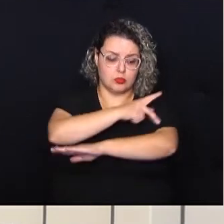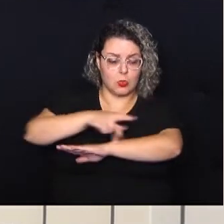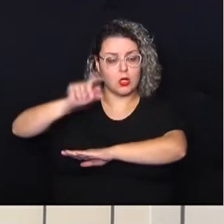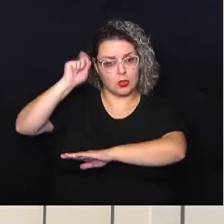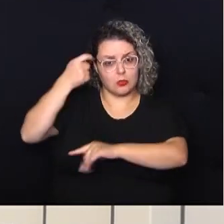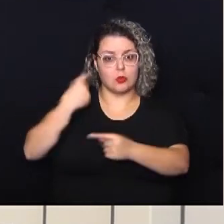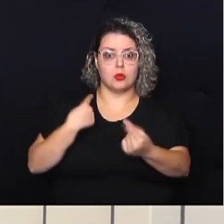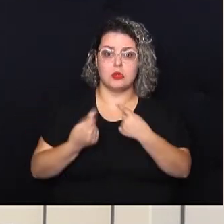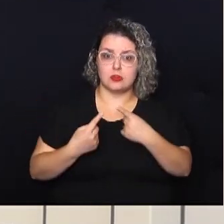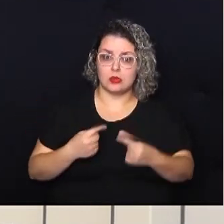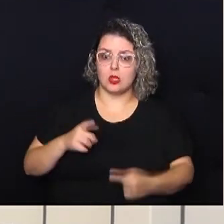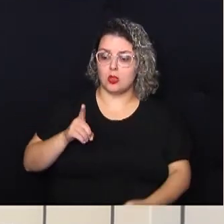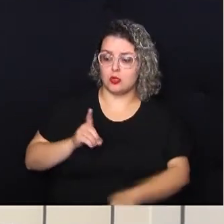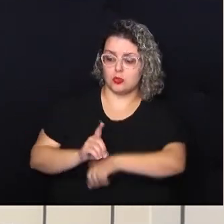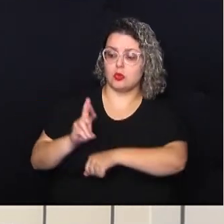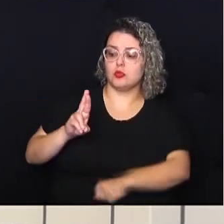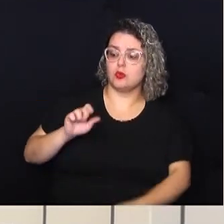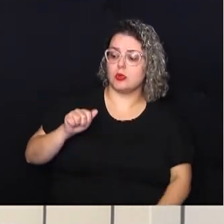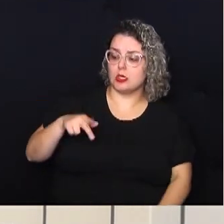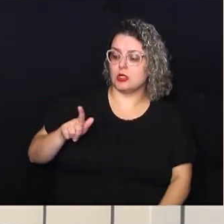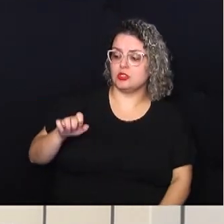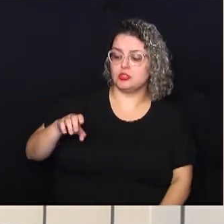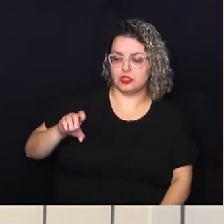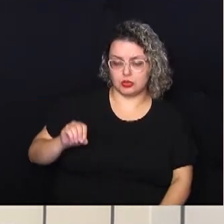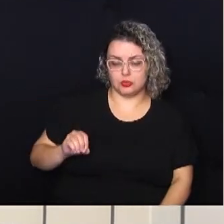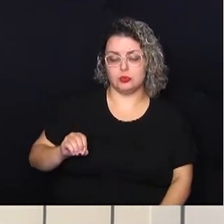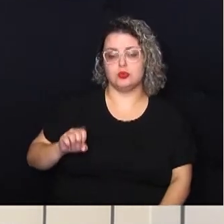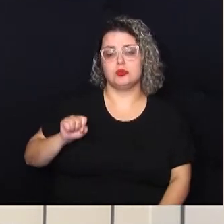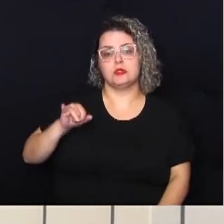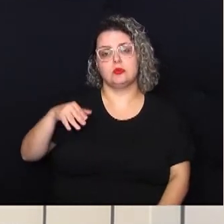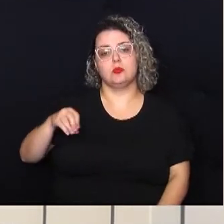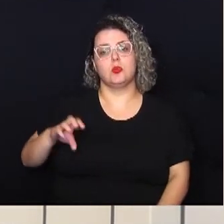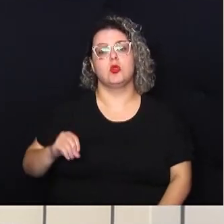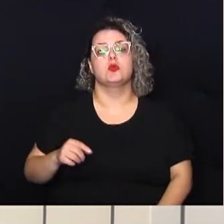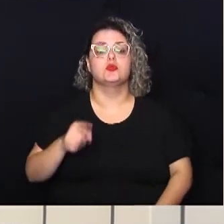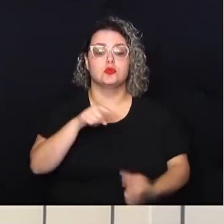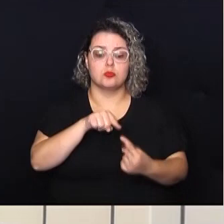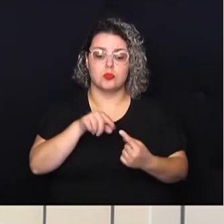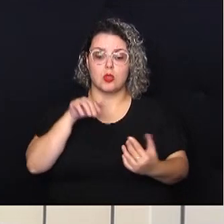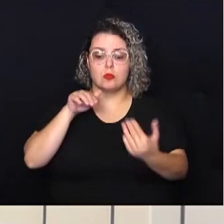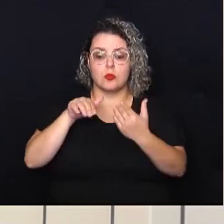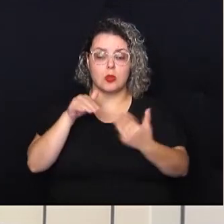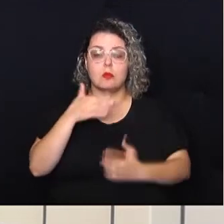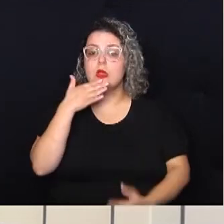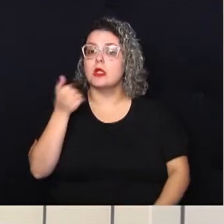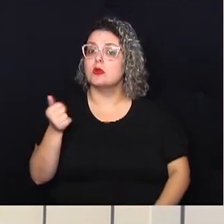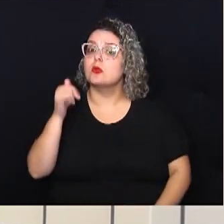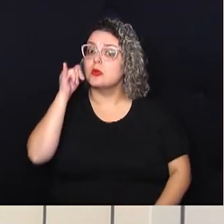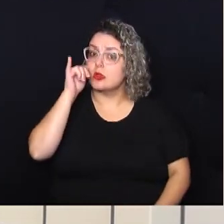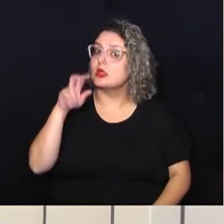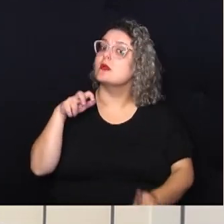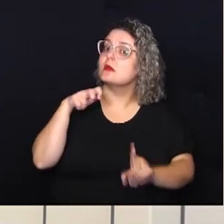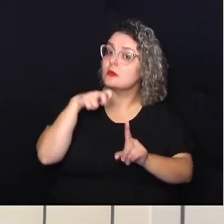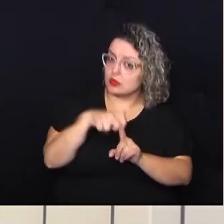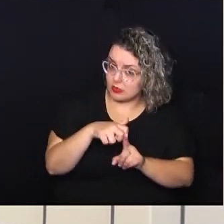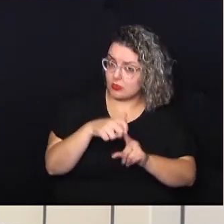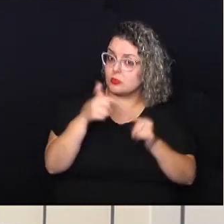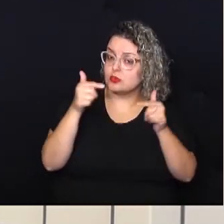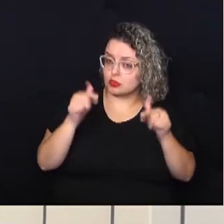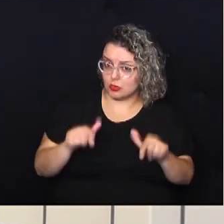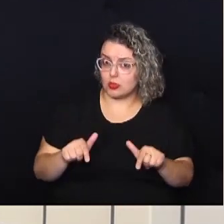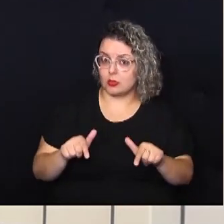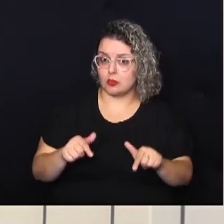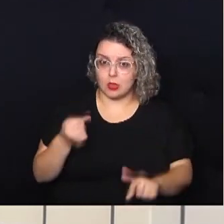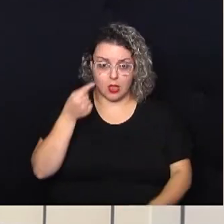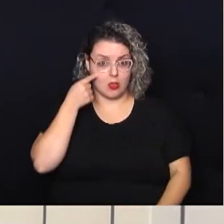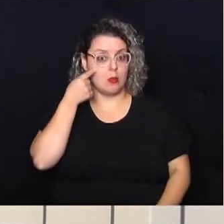Avenida Doutor Ângelo Simões. O objetivo é melhorar o fluxo de veículos e evitar acidentes no local.